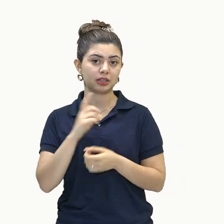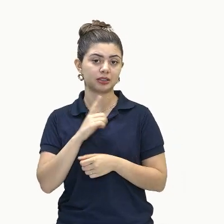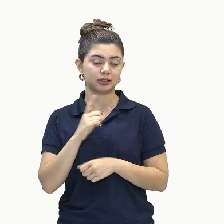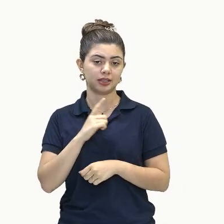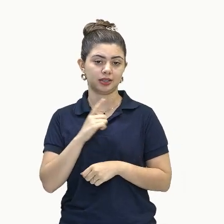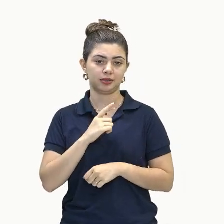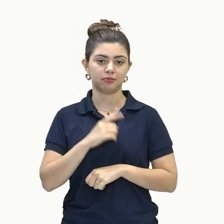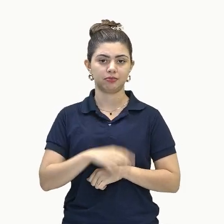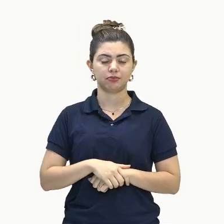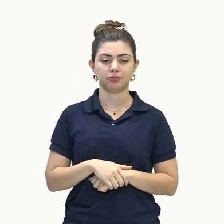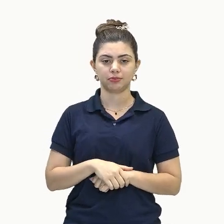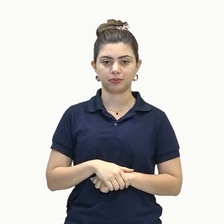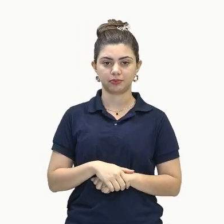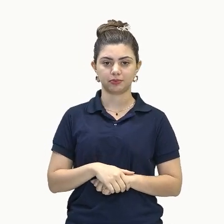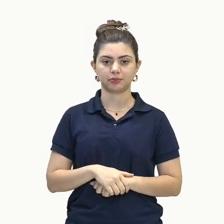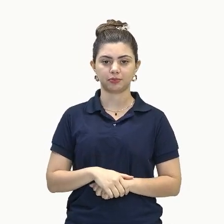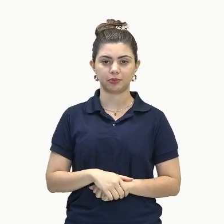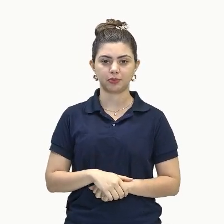que tem